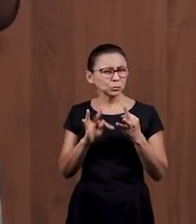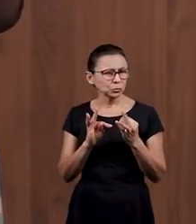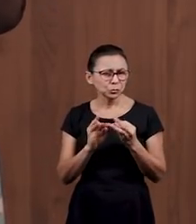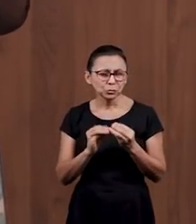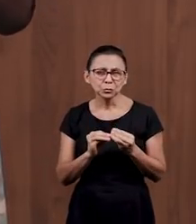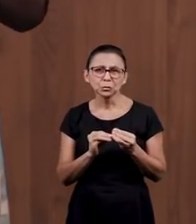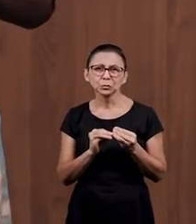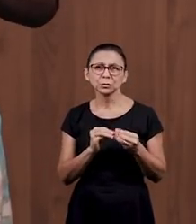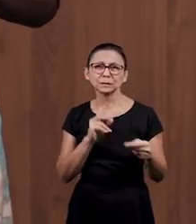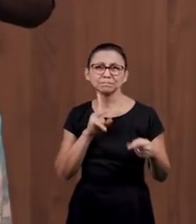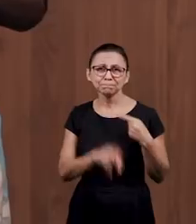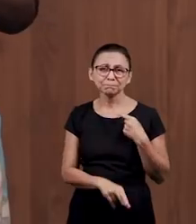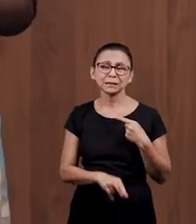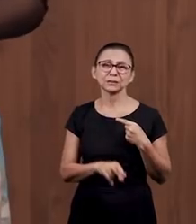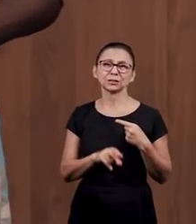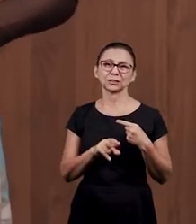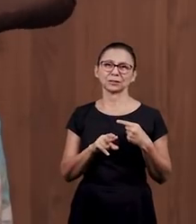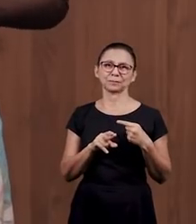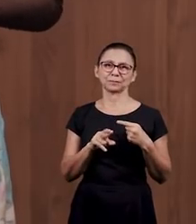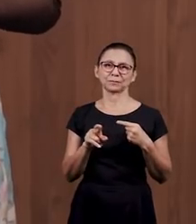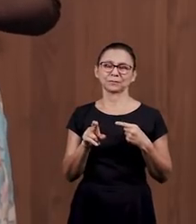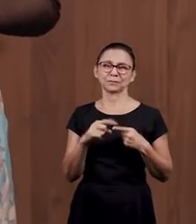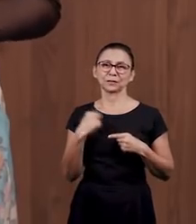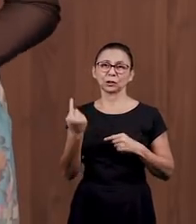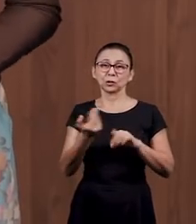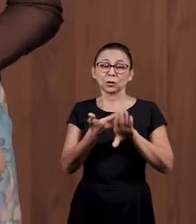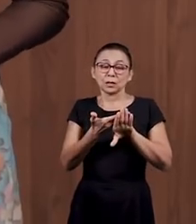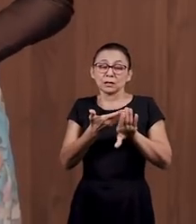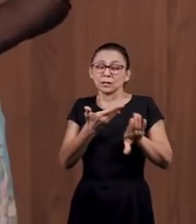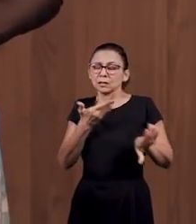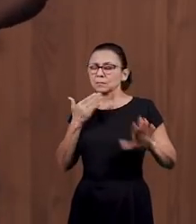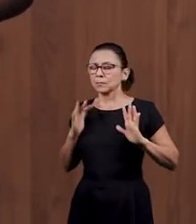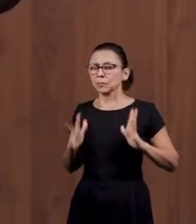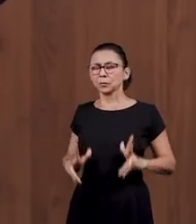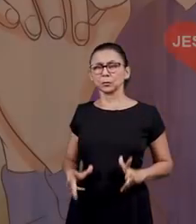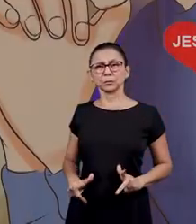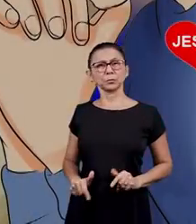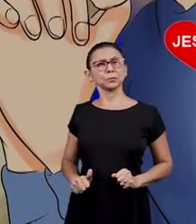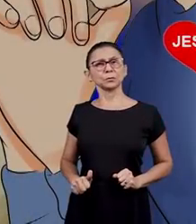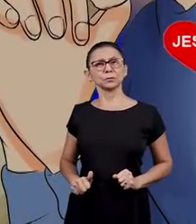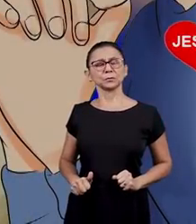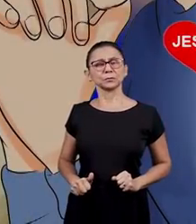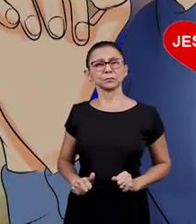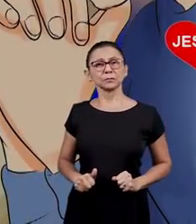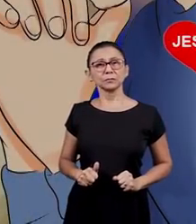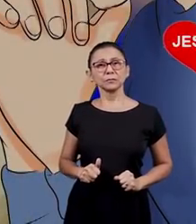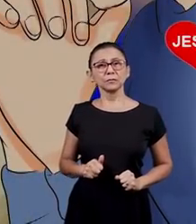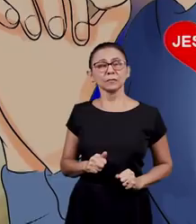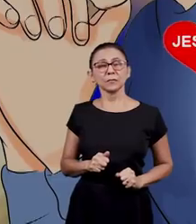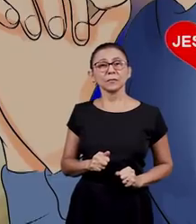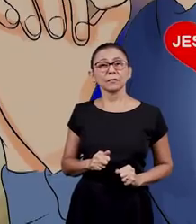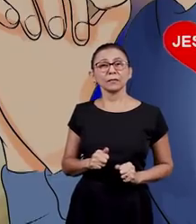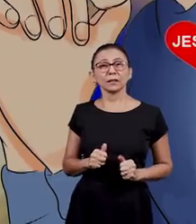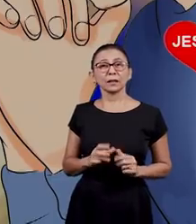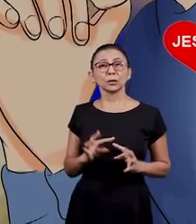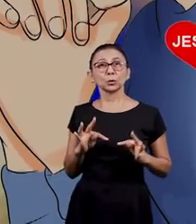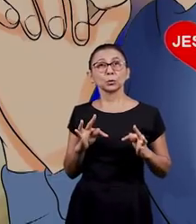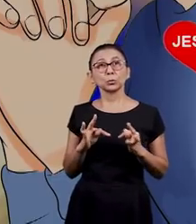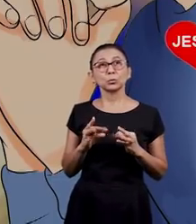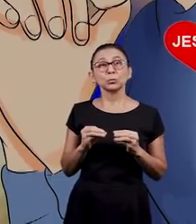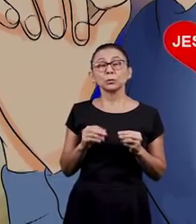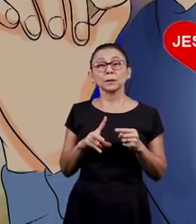possa impedir que nós tenhamos uma vida de santidade ao Senhor. Tudo aquilo que impede que nós